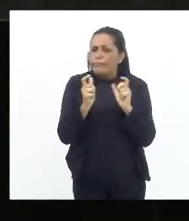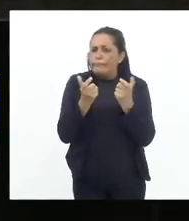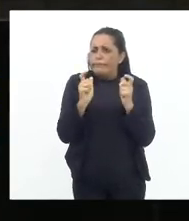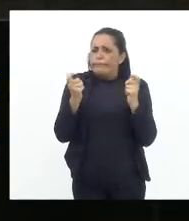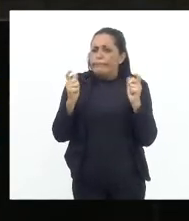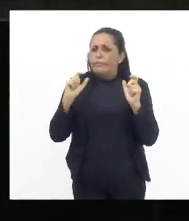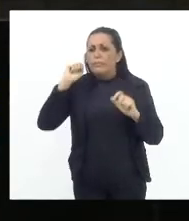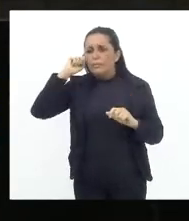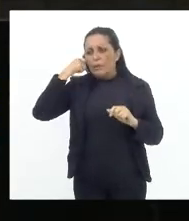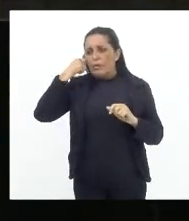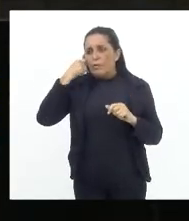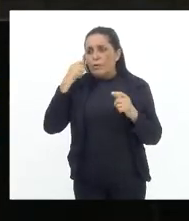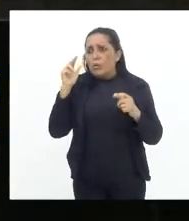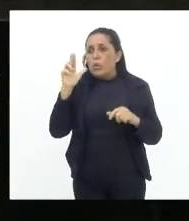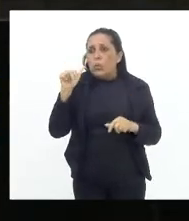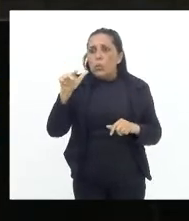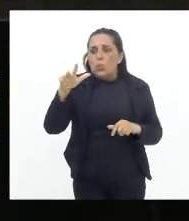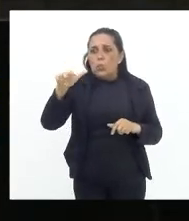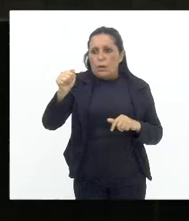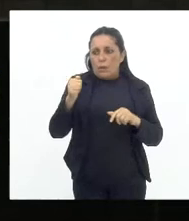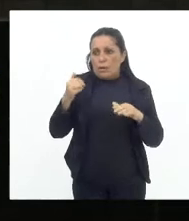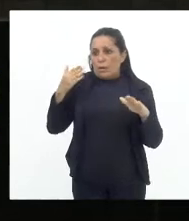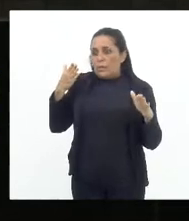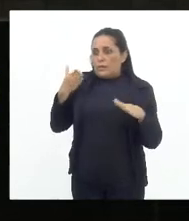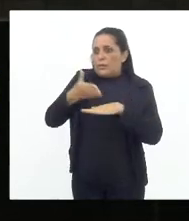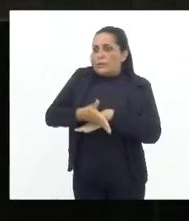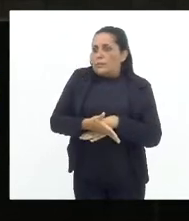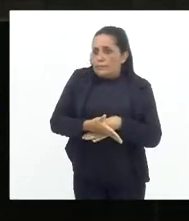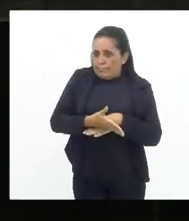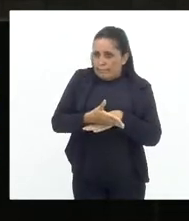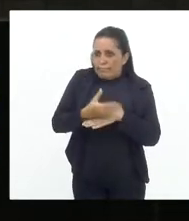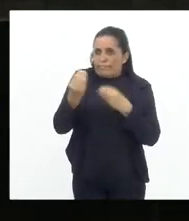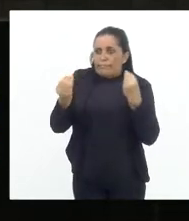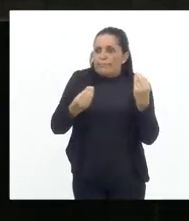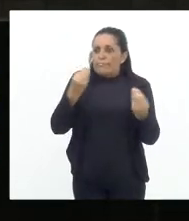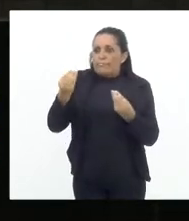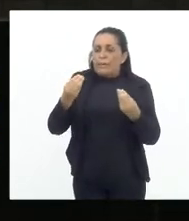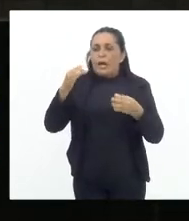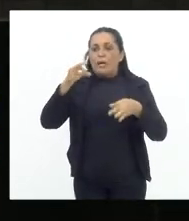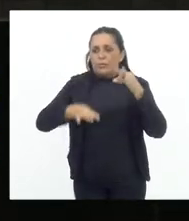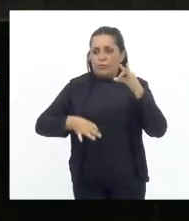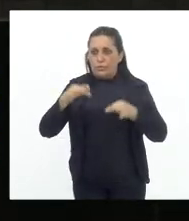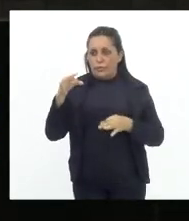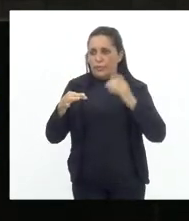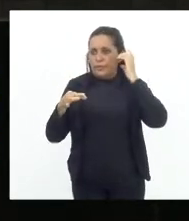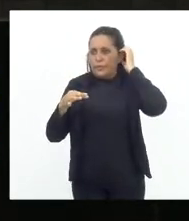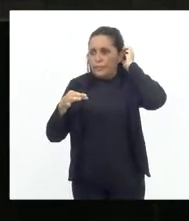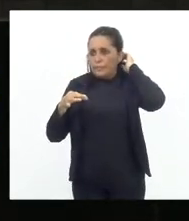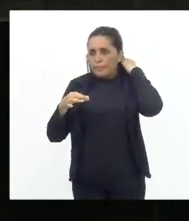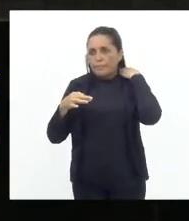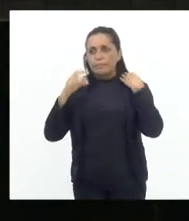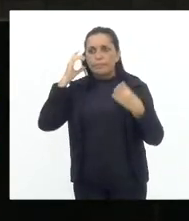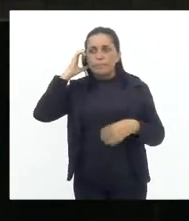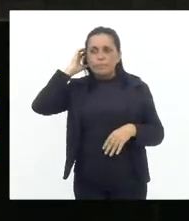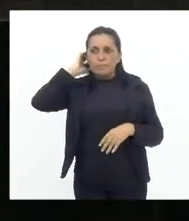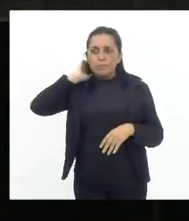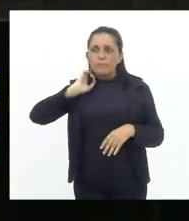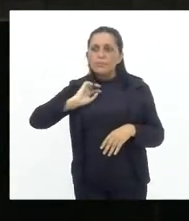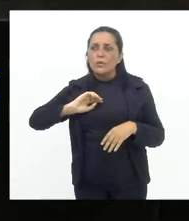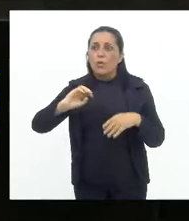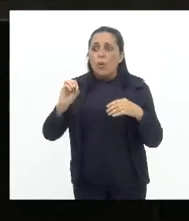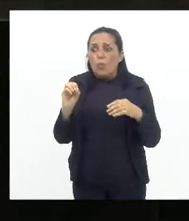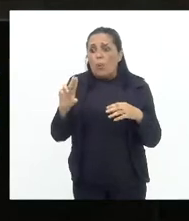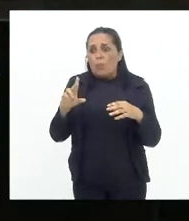ainda teve acesso a enfim a justiça concretamente ou que